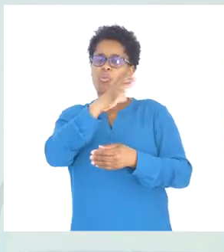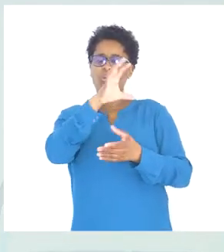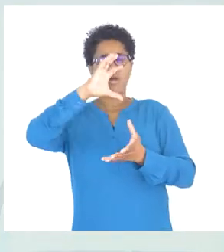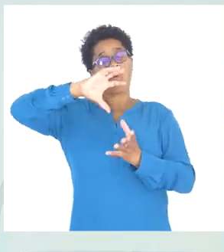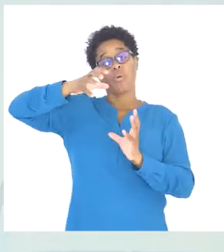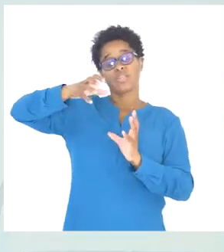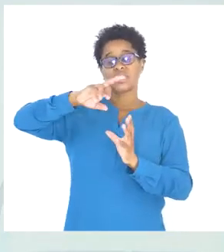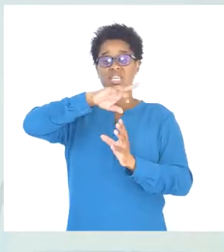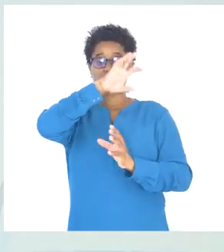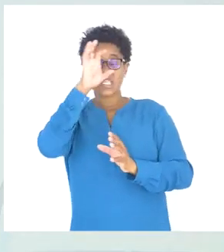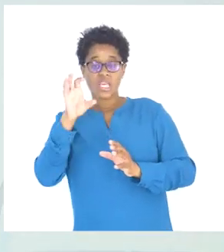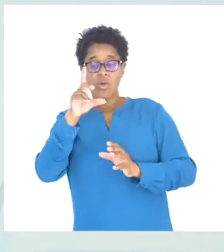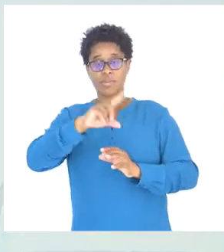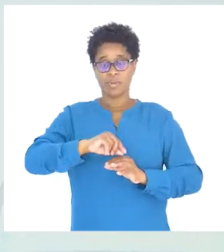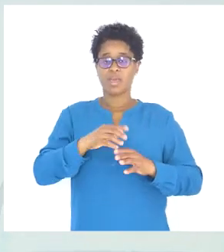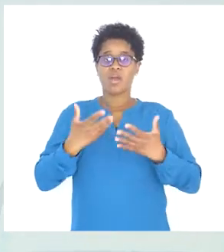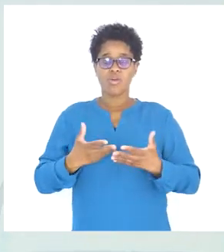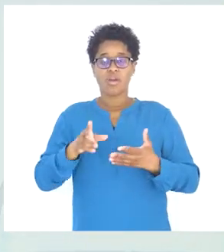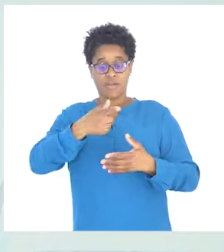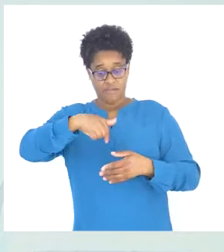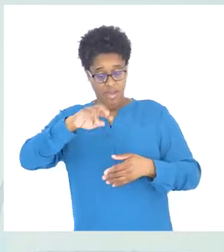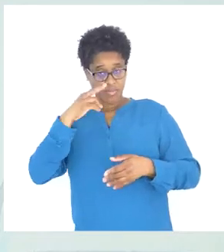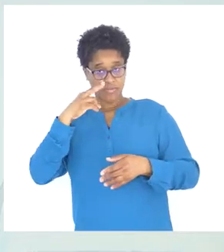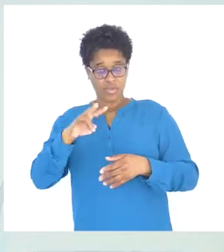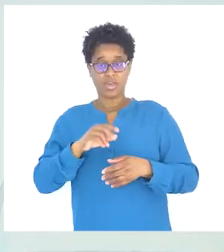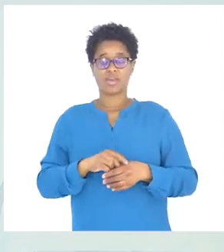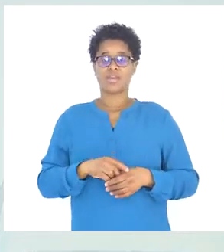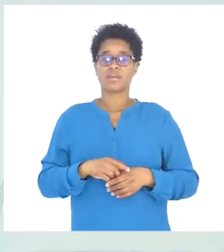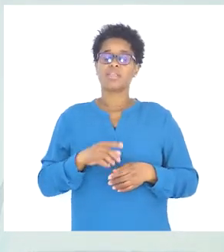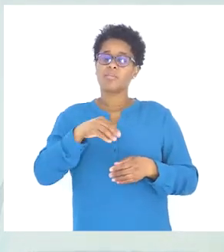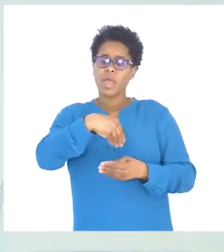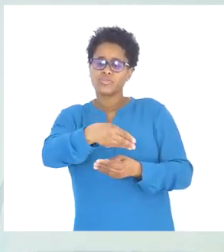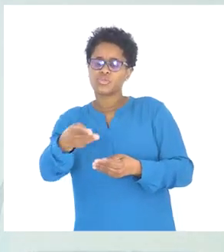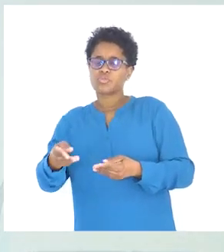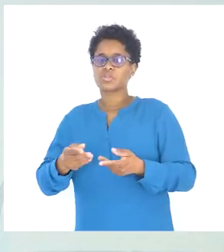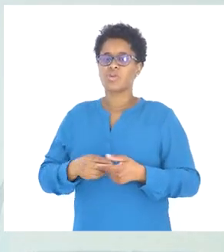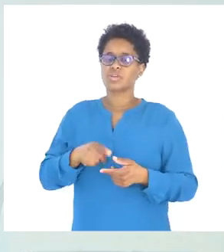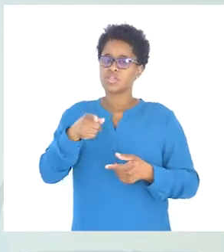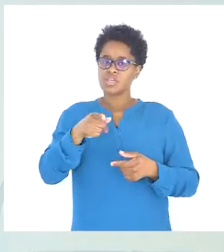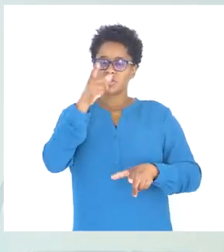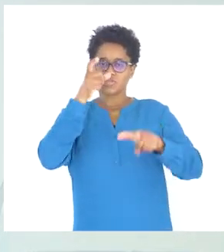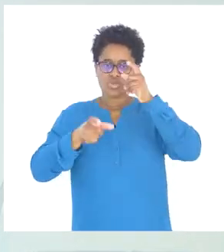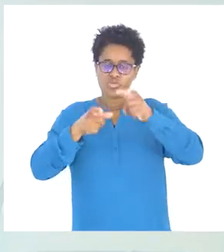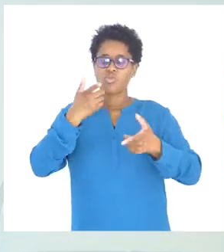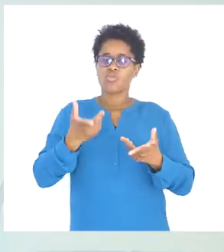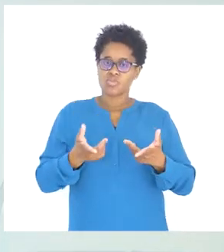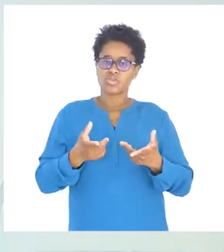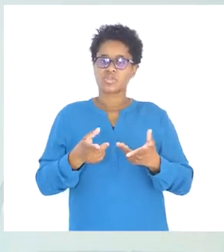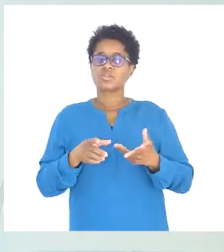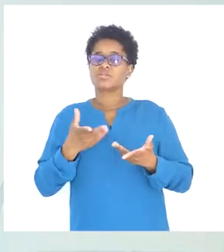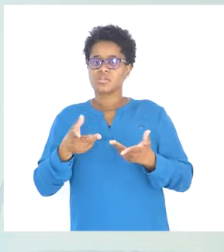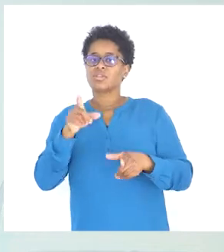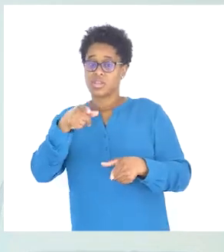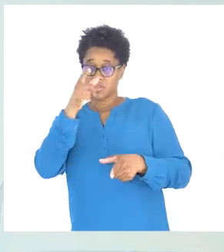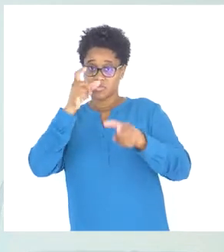continente, região. Agora vamos ver a distribuição desses imigrantes,